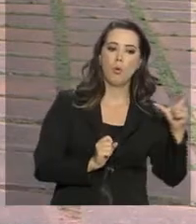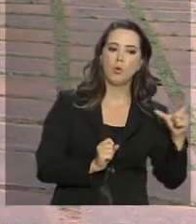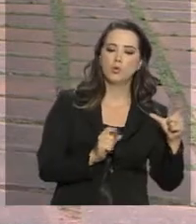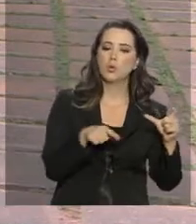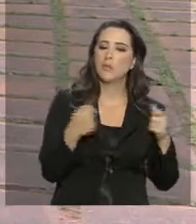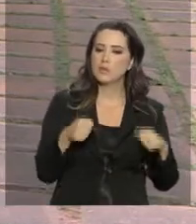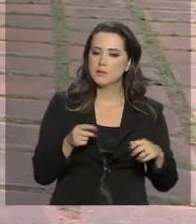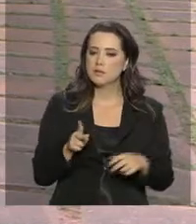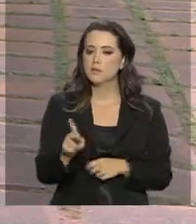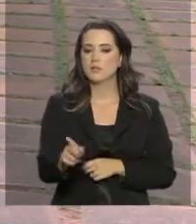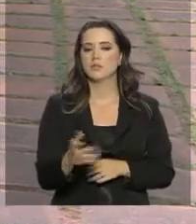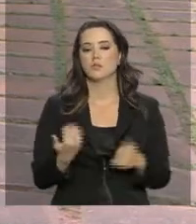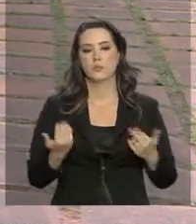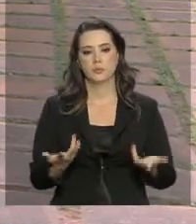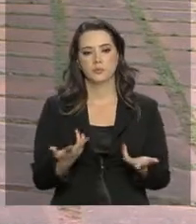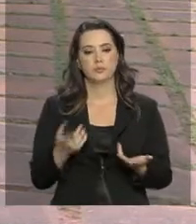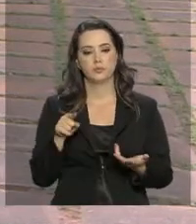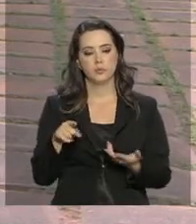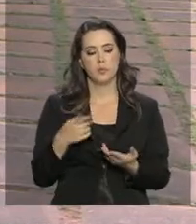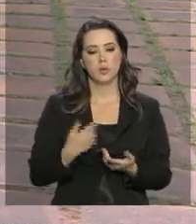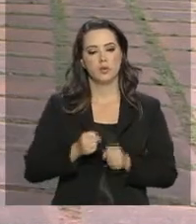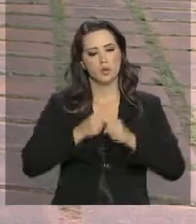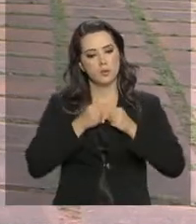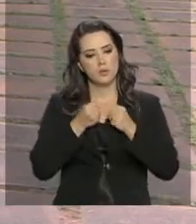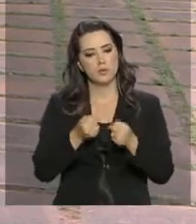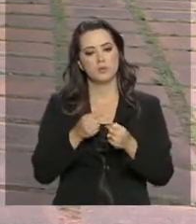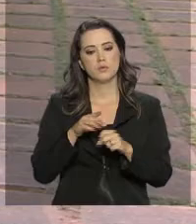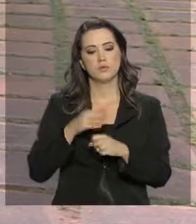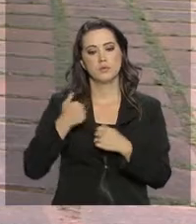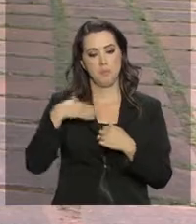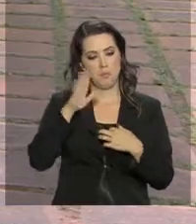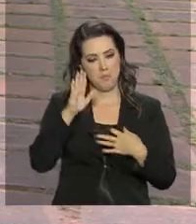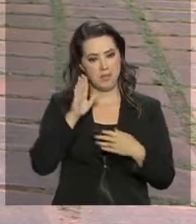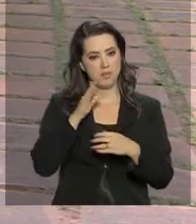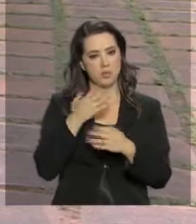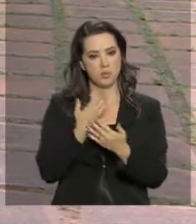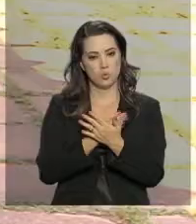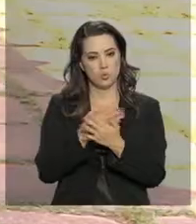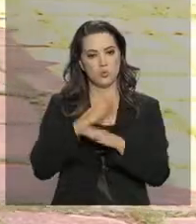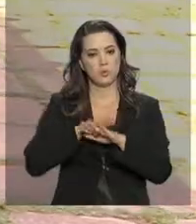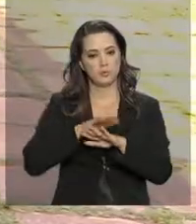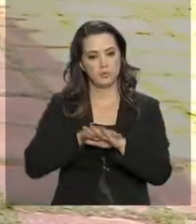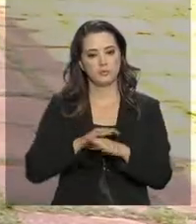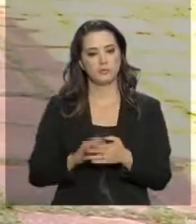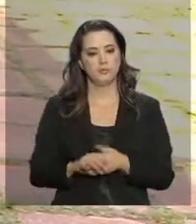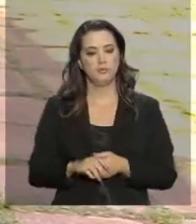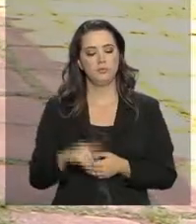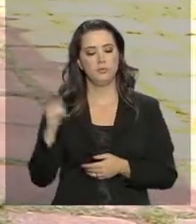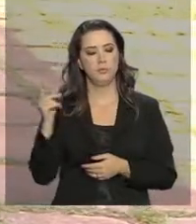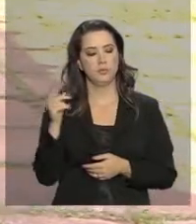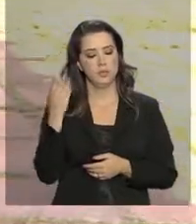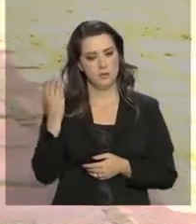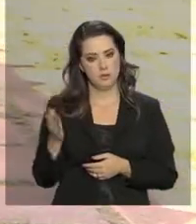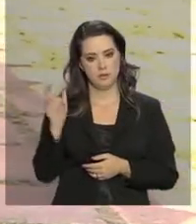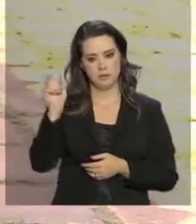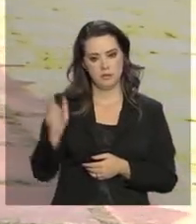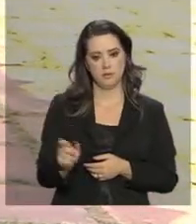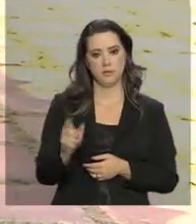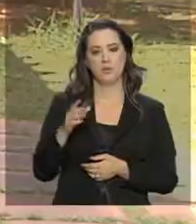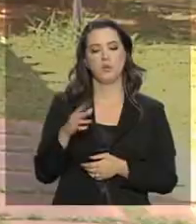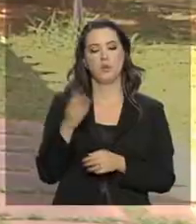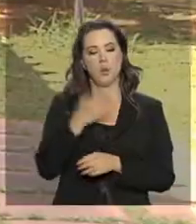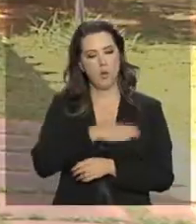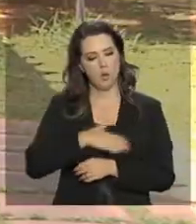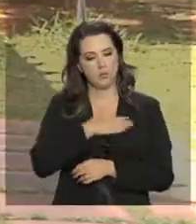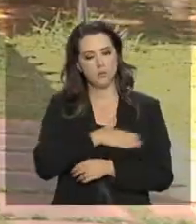dela de qualquer jeito então eu faço o máximo de reforço para a matemática para me ajudar tainá está adaptado à escola em tempo integral